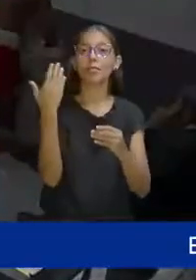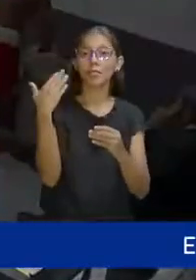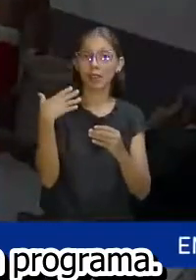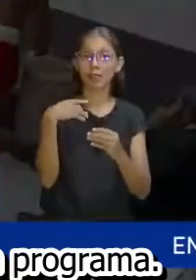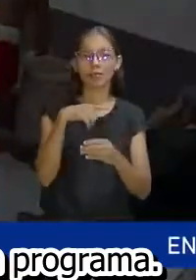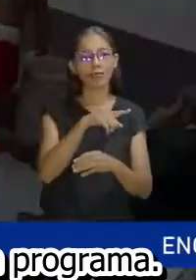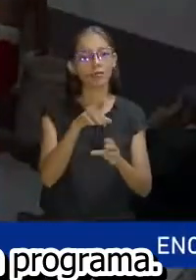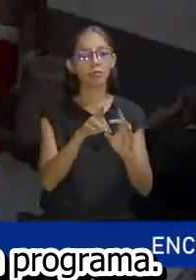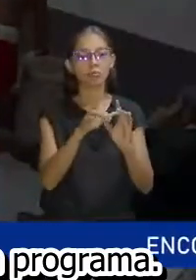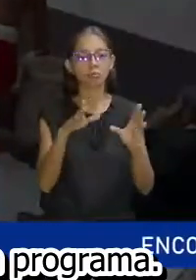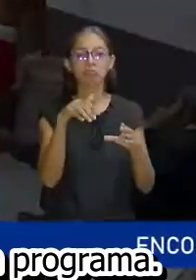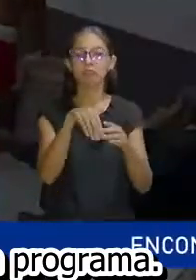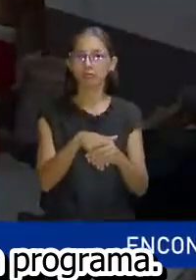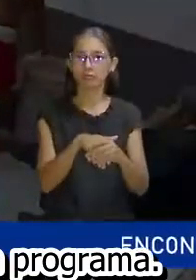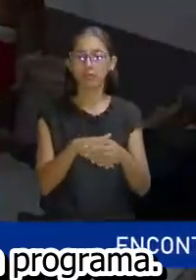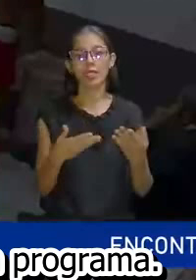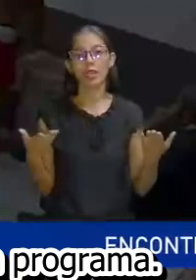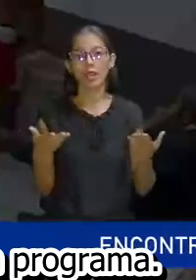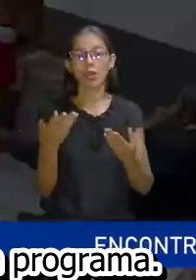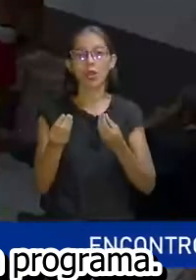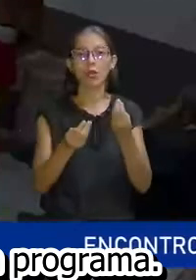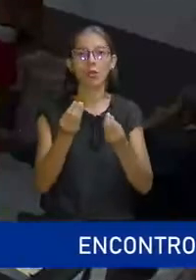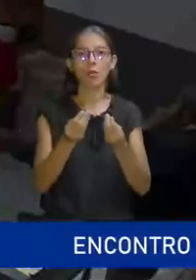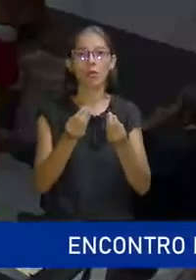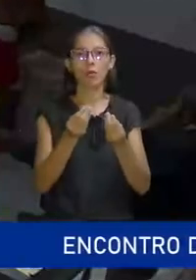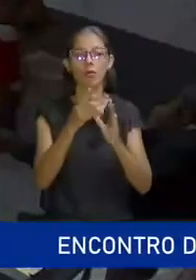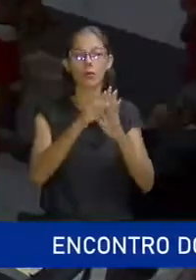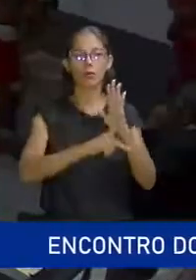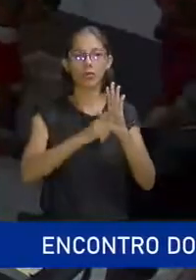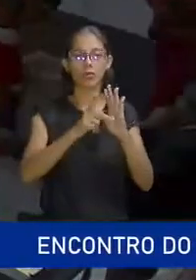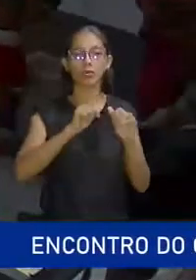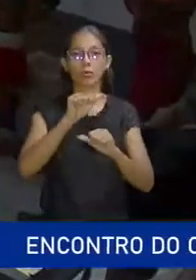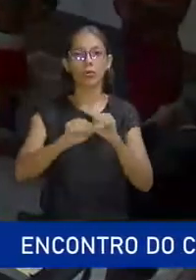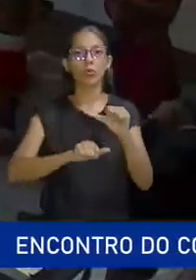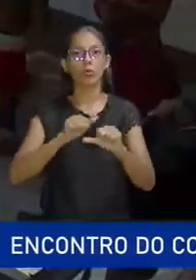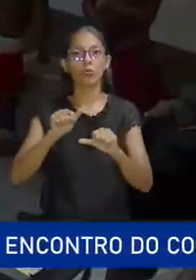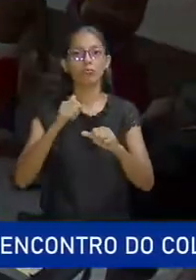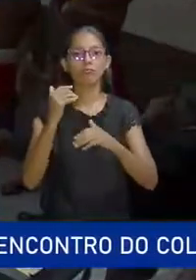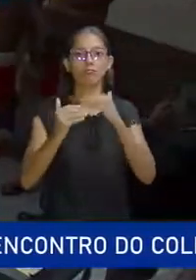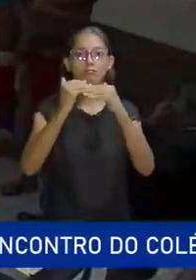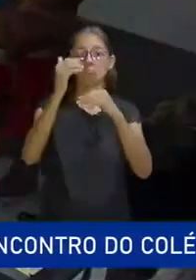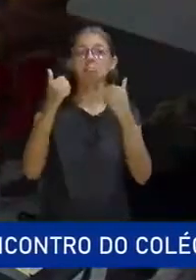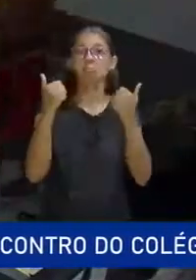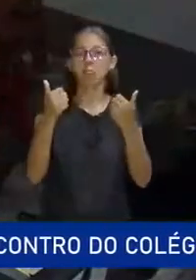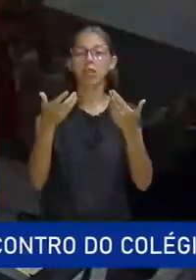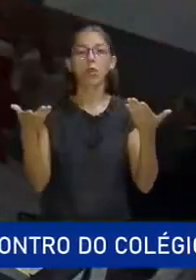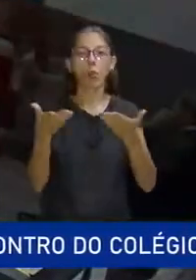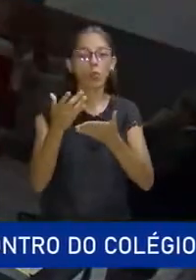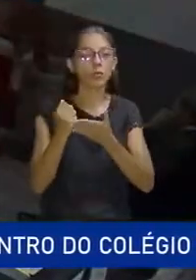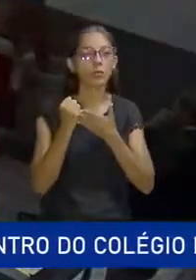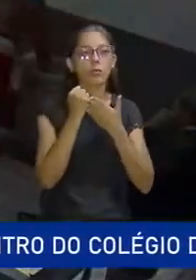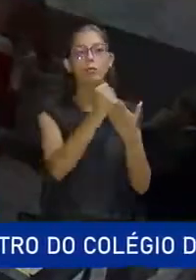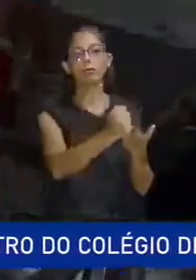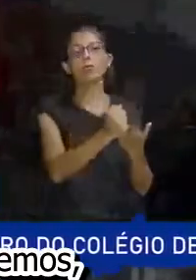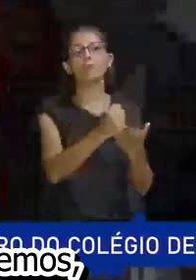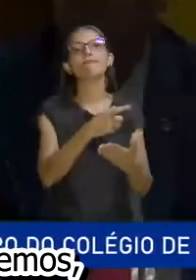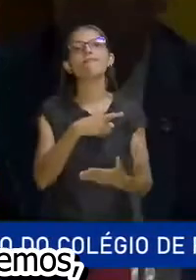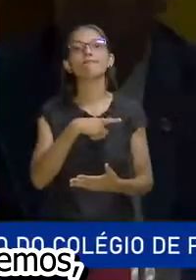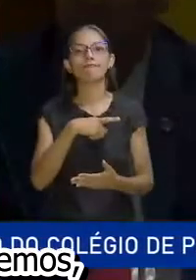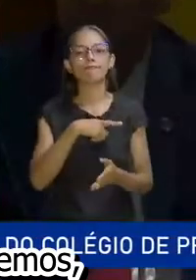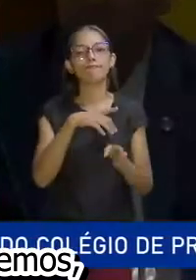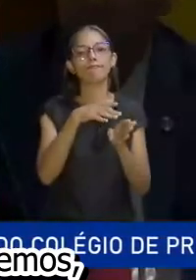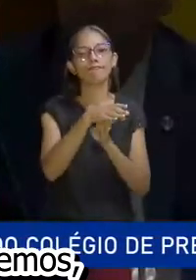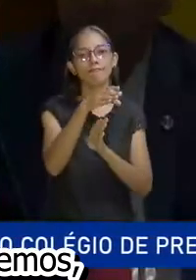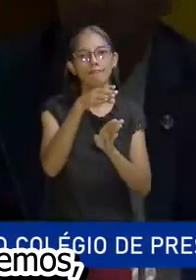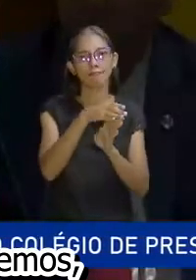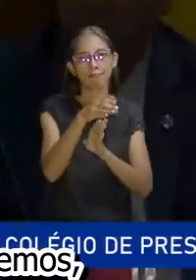votassem. Nós estamos numa fase que não é mais um projeto, é um programa. Hoje eles estão recebendo todo o apoio e